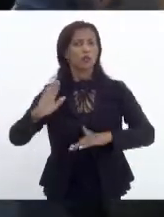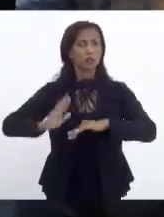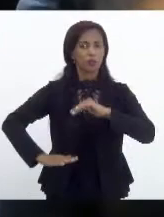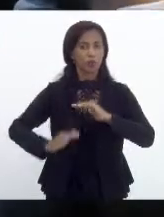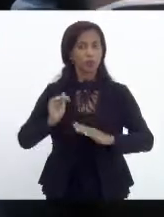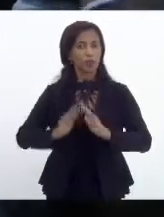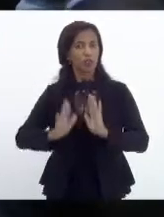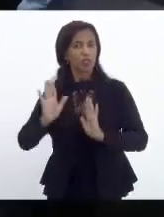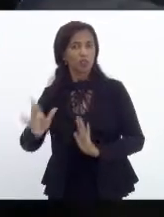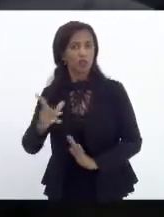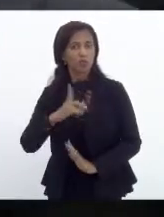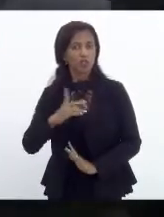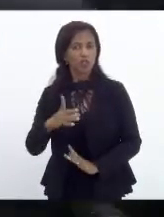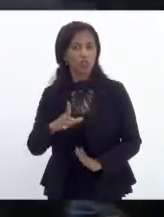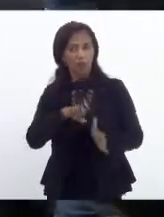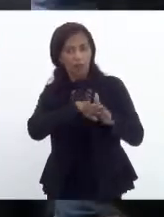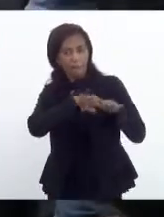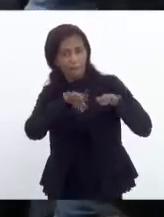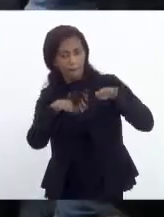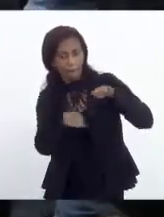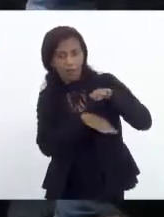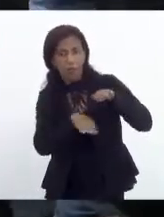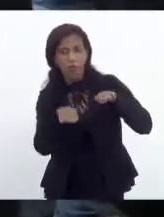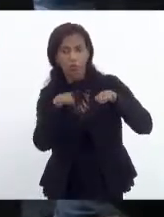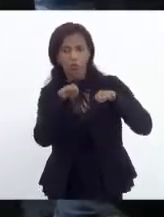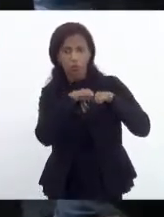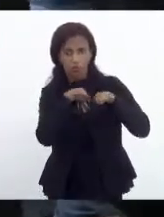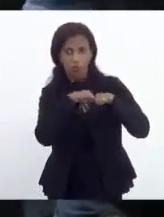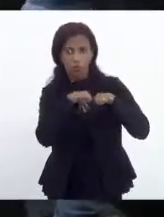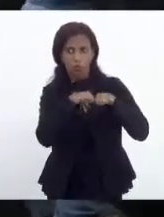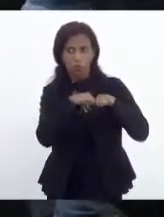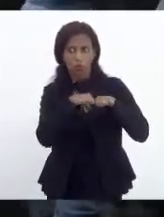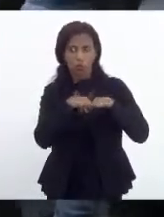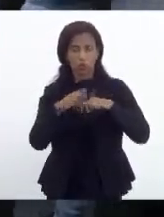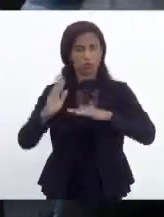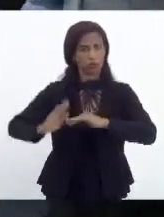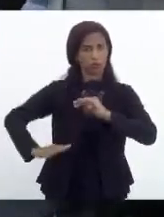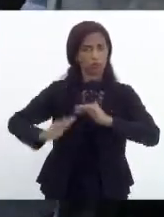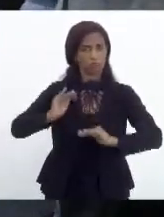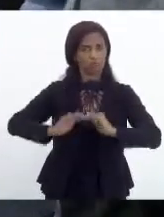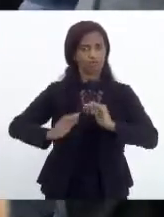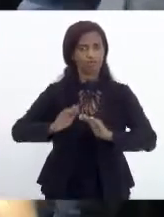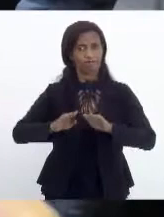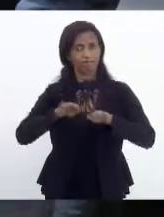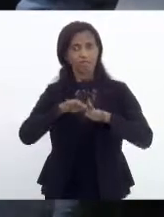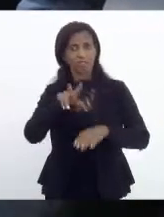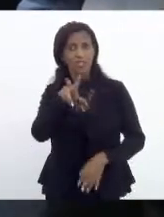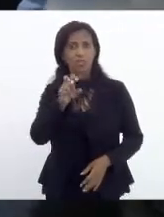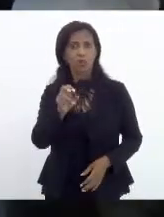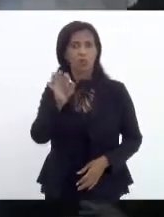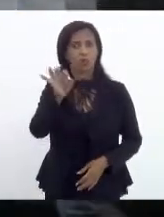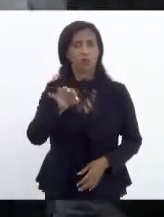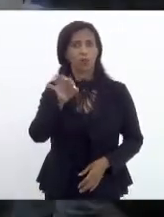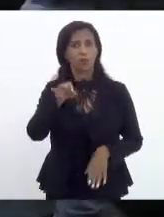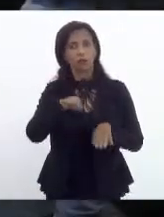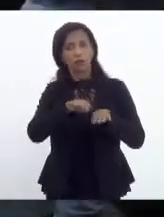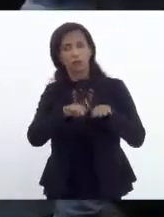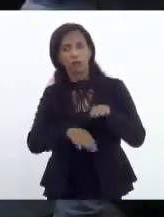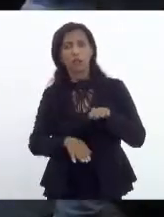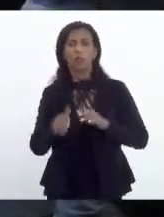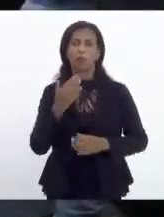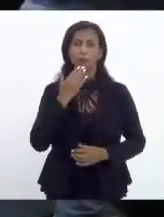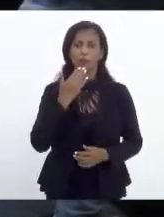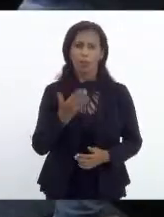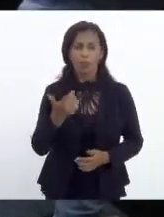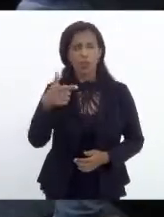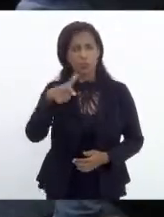já recebiam abaixo do teto das suas carreiras tiveram uma redução de 50%. Então, pedi